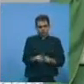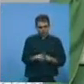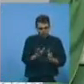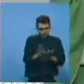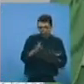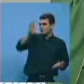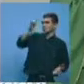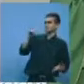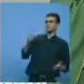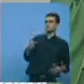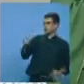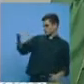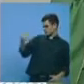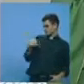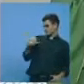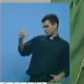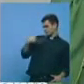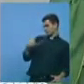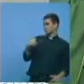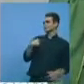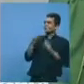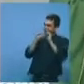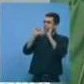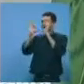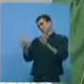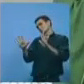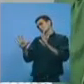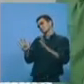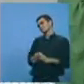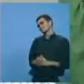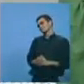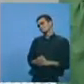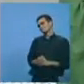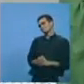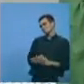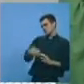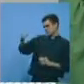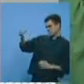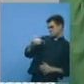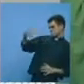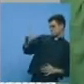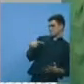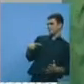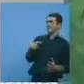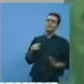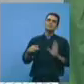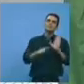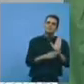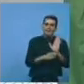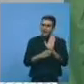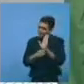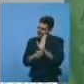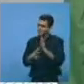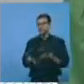Perseguidos, suportamos. Caluniados, consolamos. Chegamos a ser